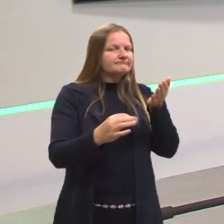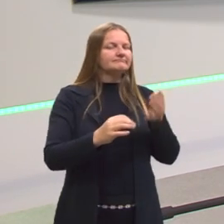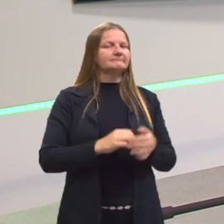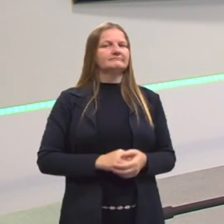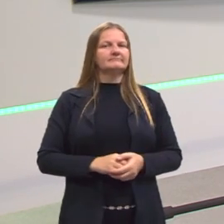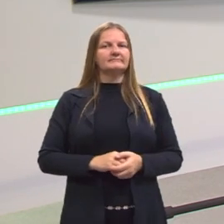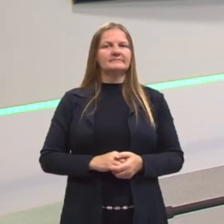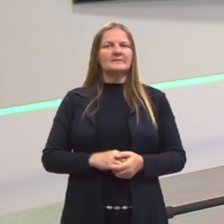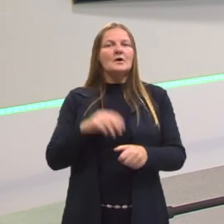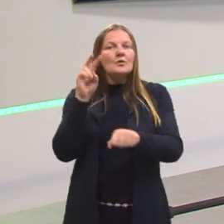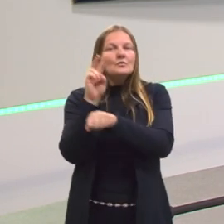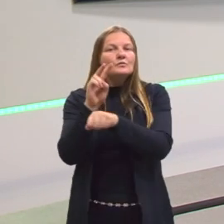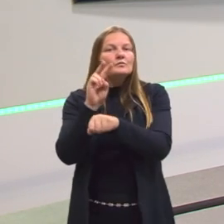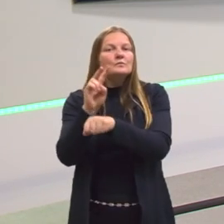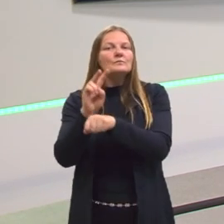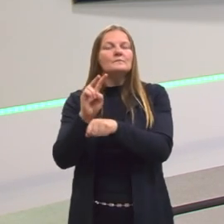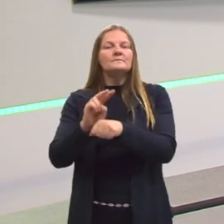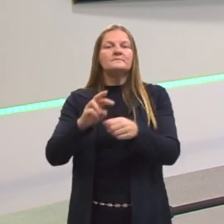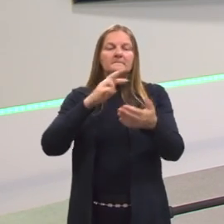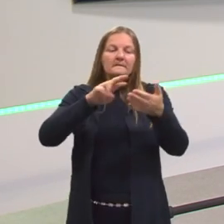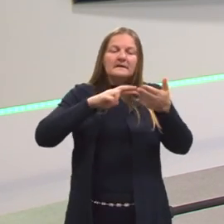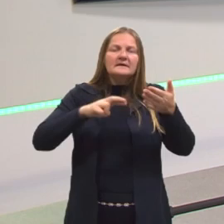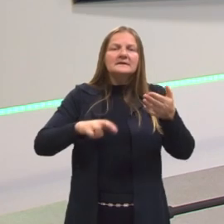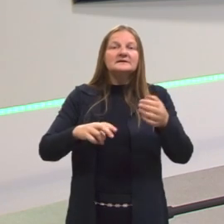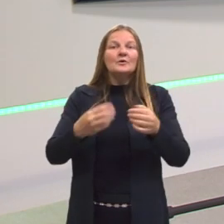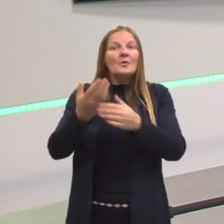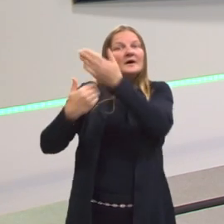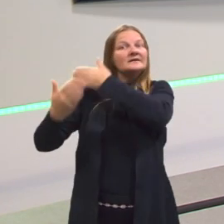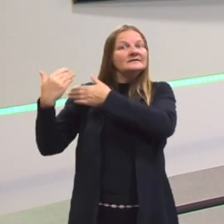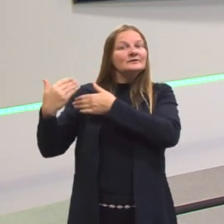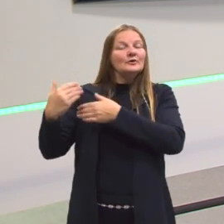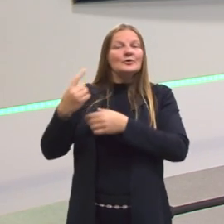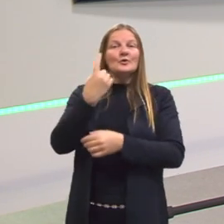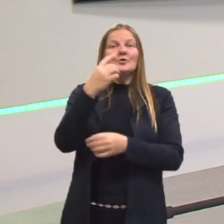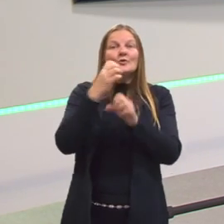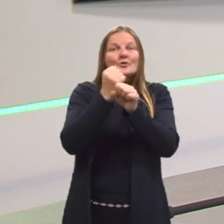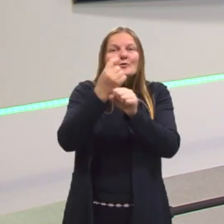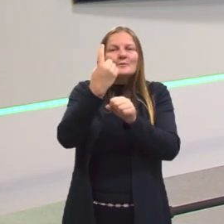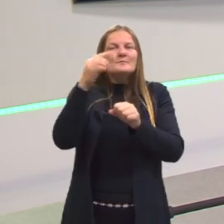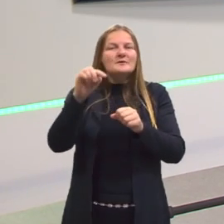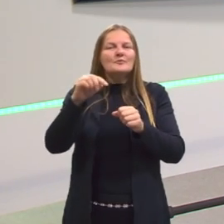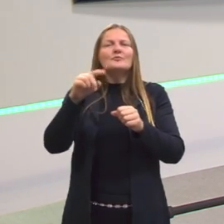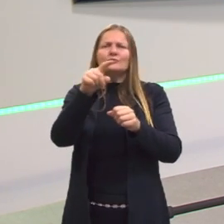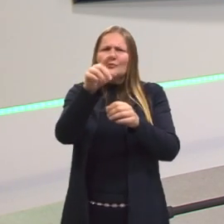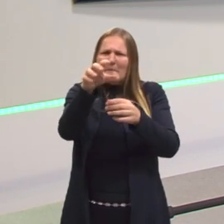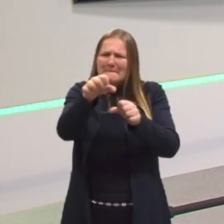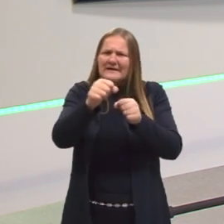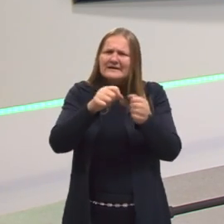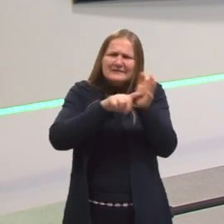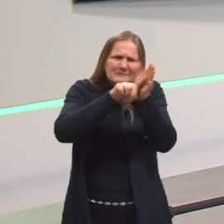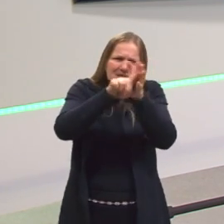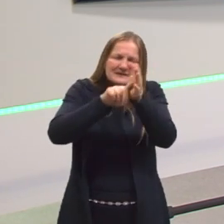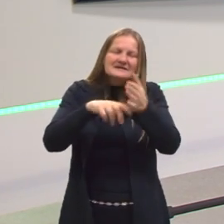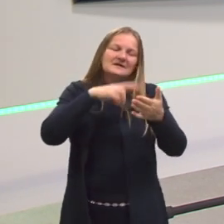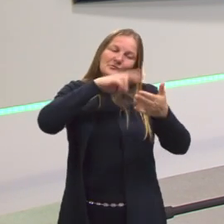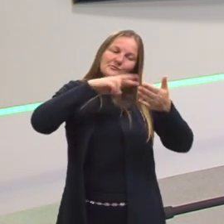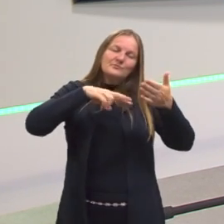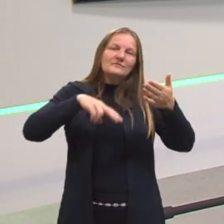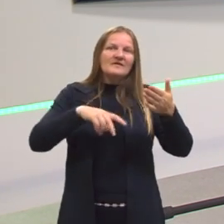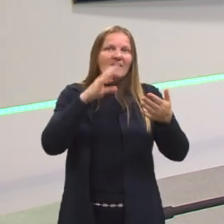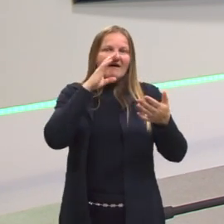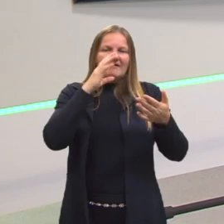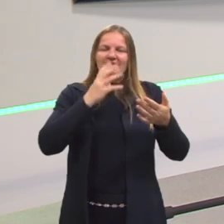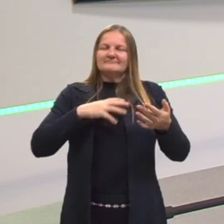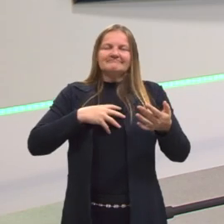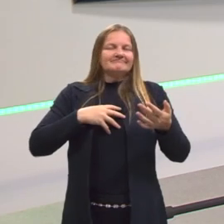atentem-se para ler as redações nota mil que foram produzidas até o momento para pegar esses exemplos que é claro a gente vai ver